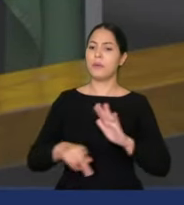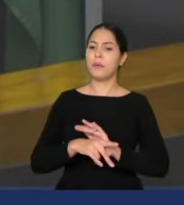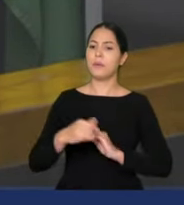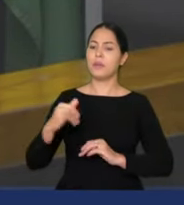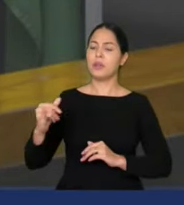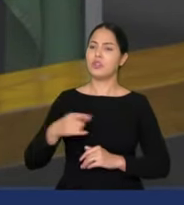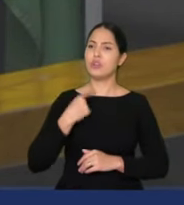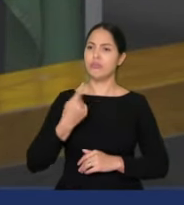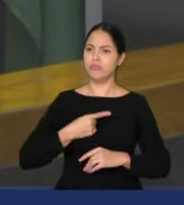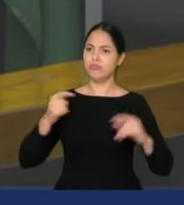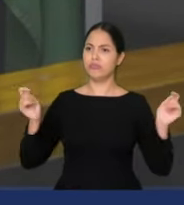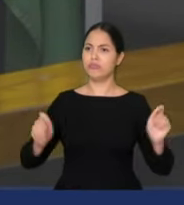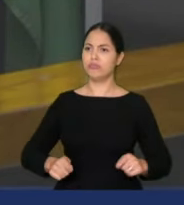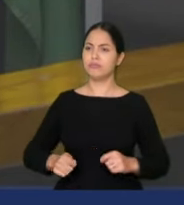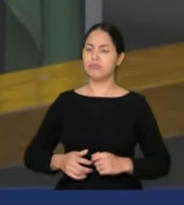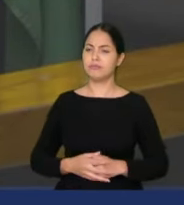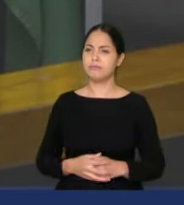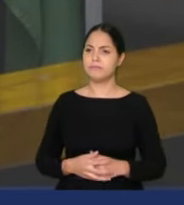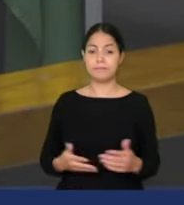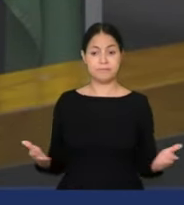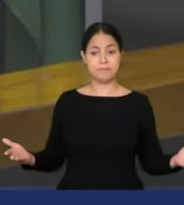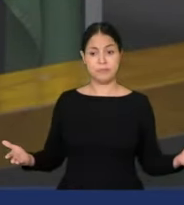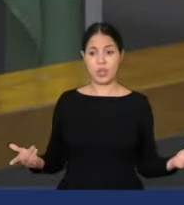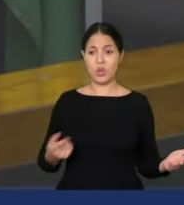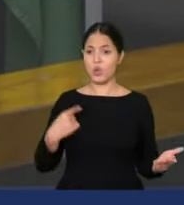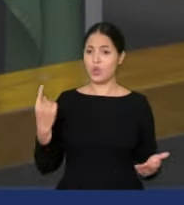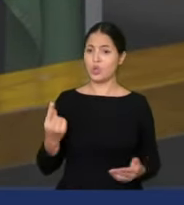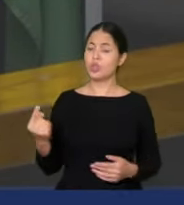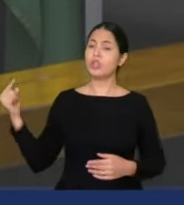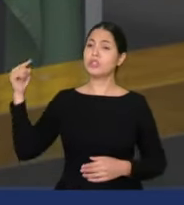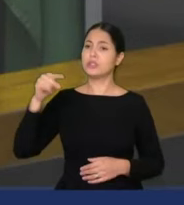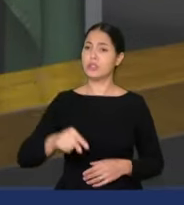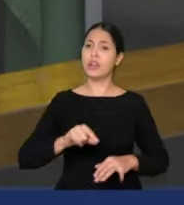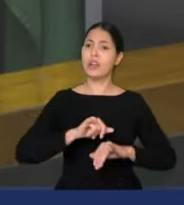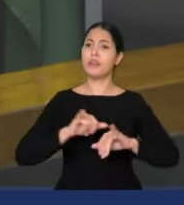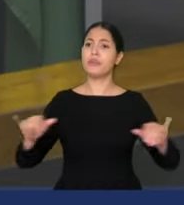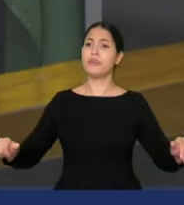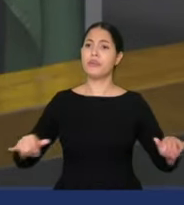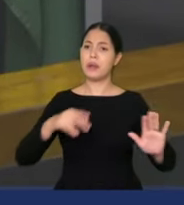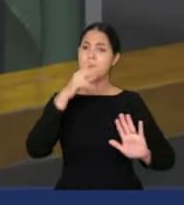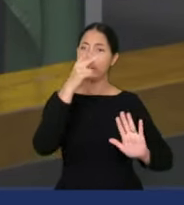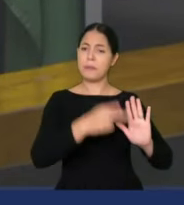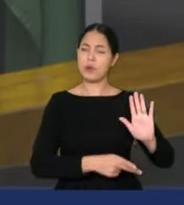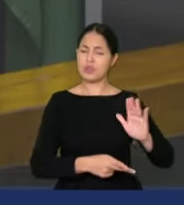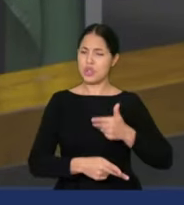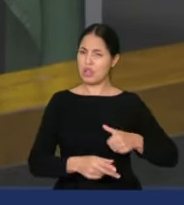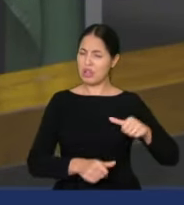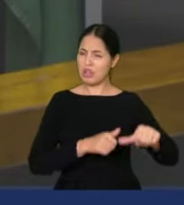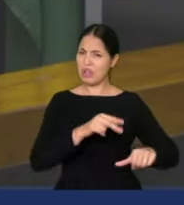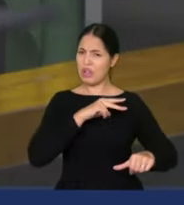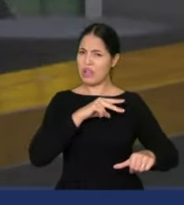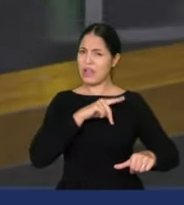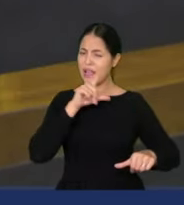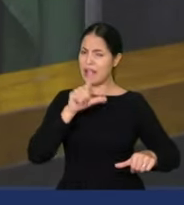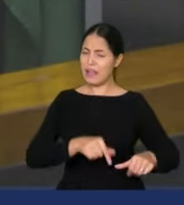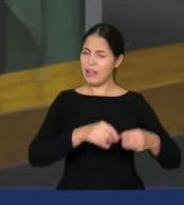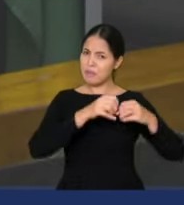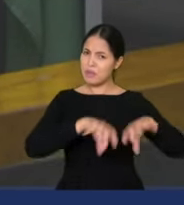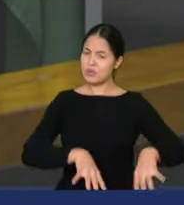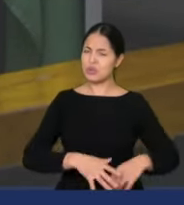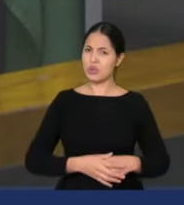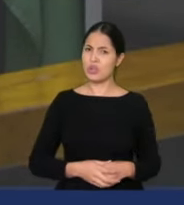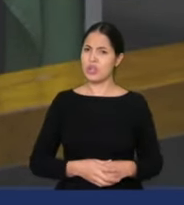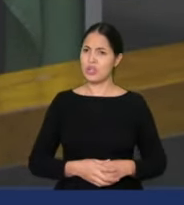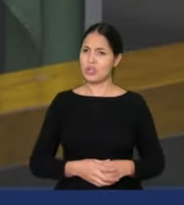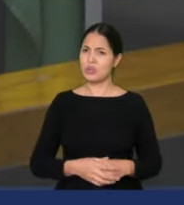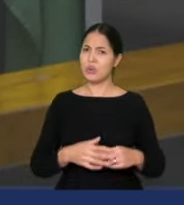gente não pode deixar de trazer aqui a relevância desse projeto de precarização, de destruição dessas